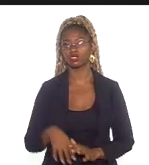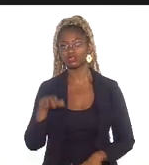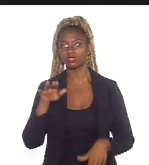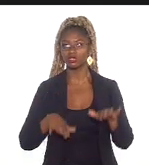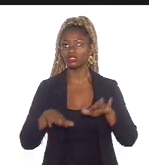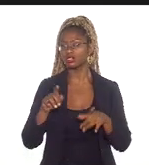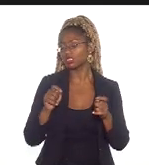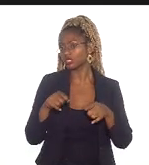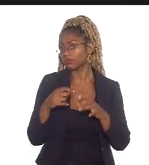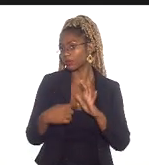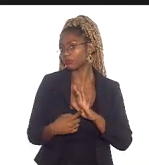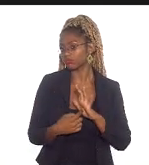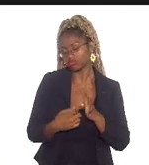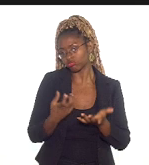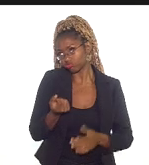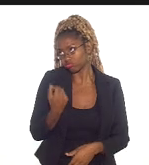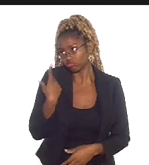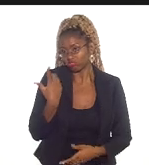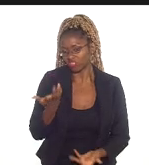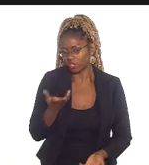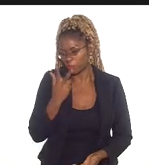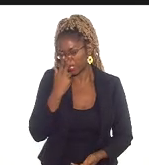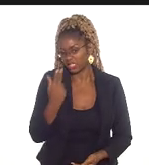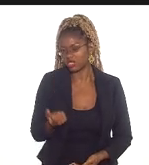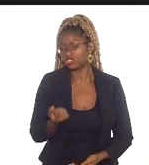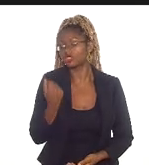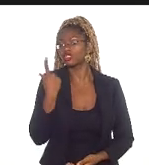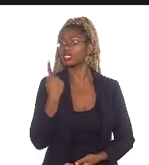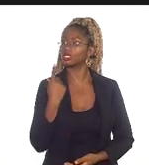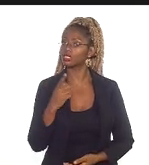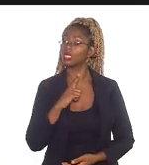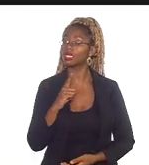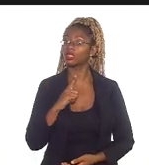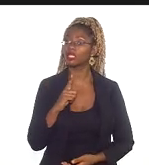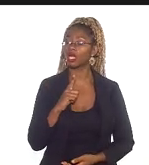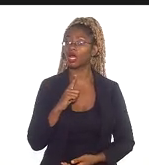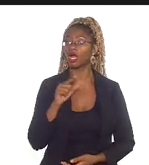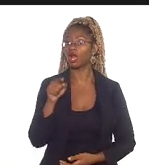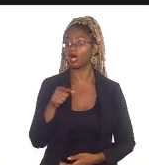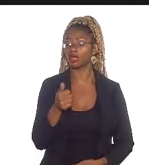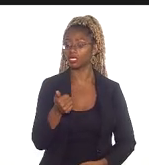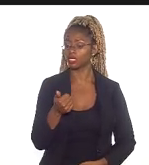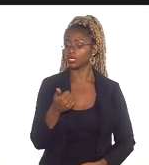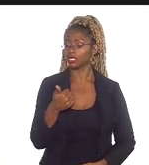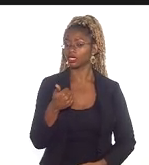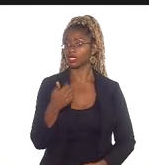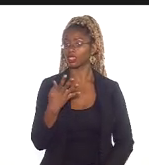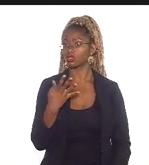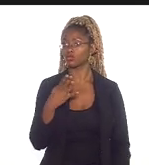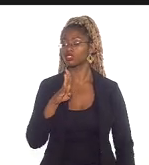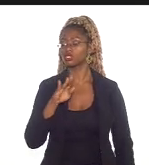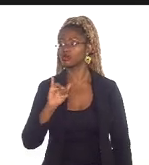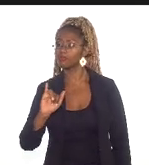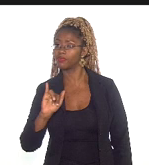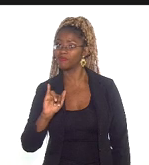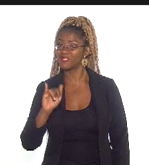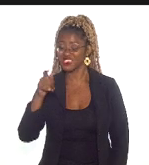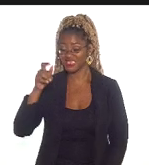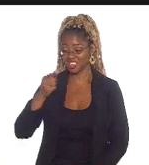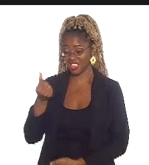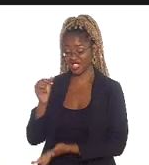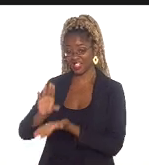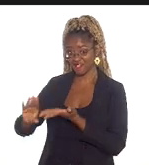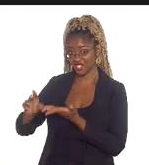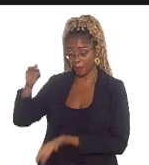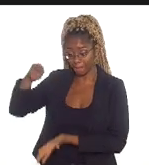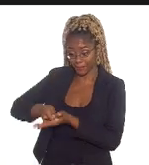parecer estranho que nós tenhamos 14 bilhões de investimentos obrigatórios e